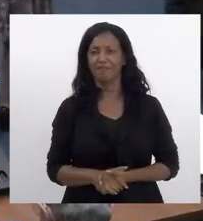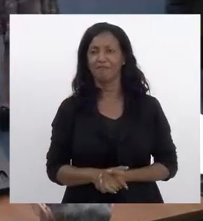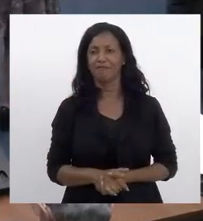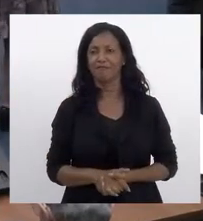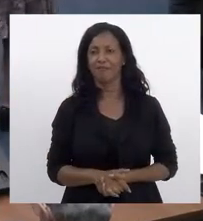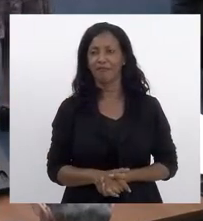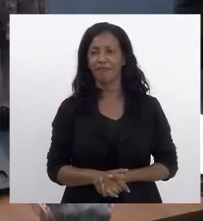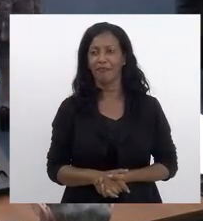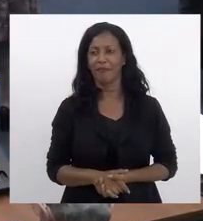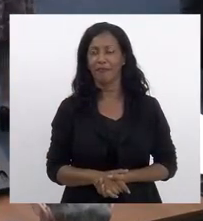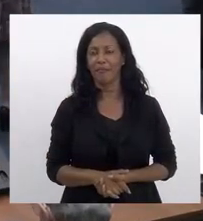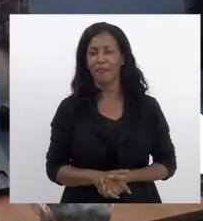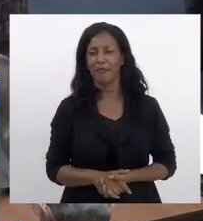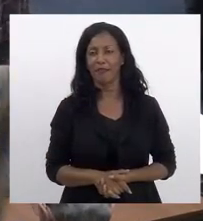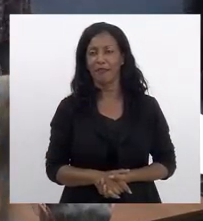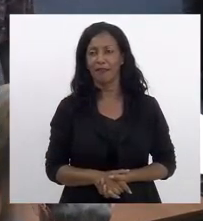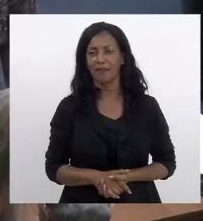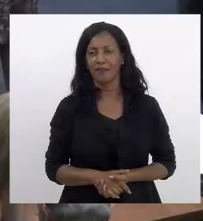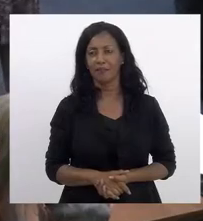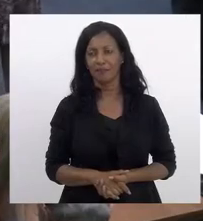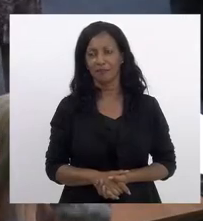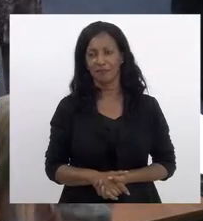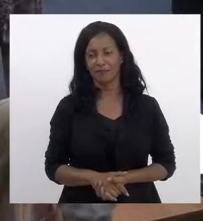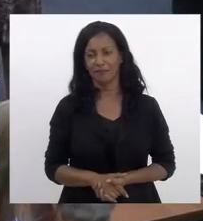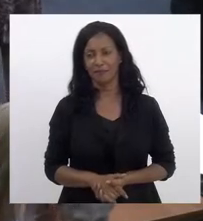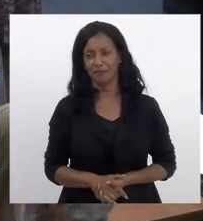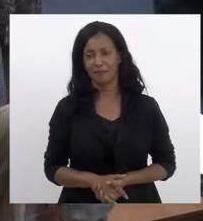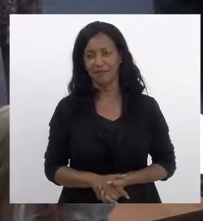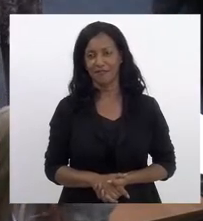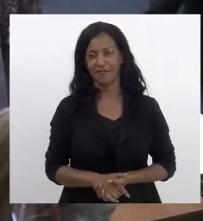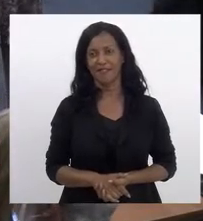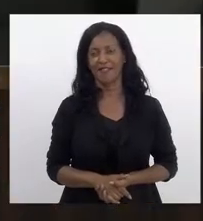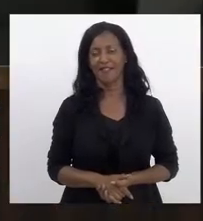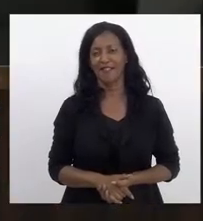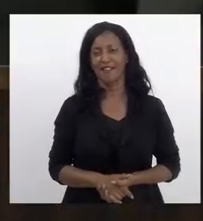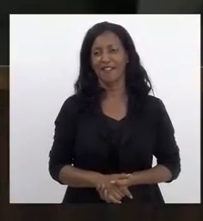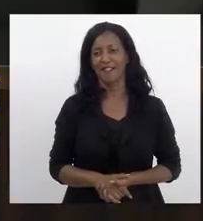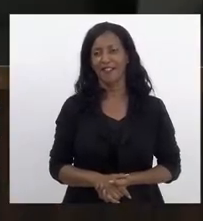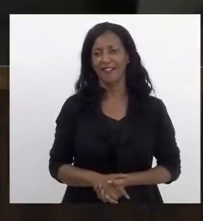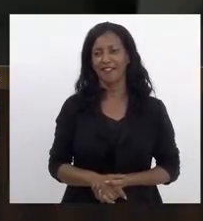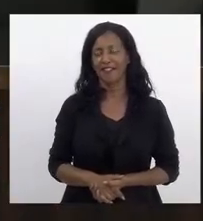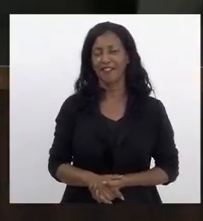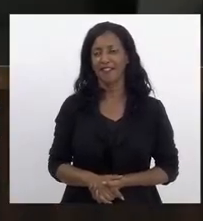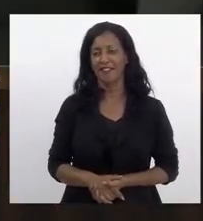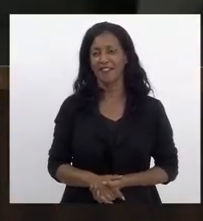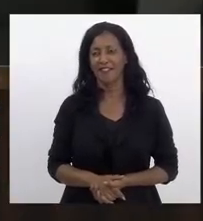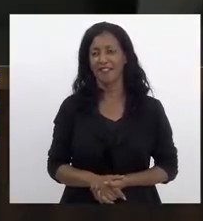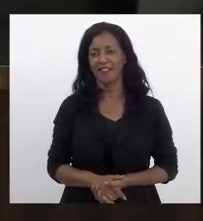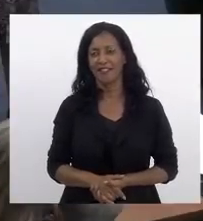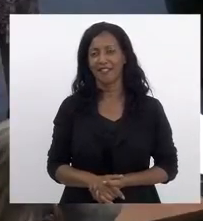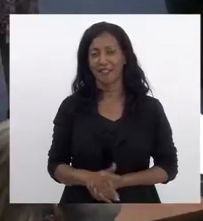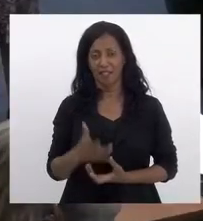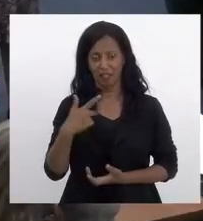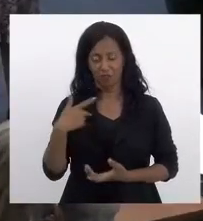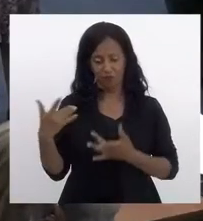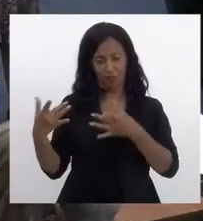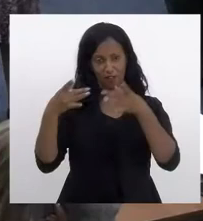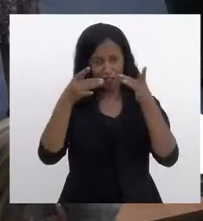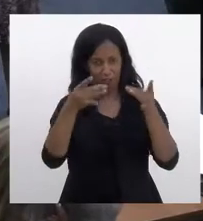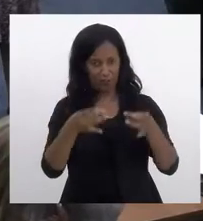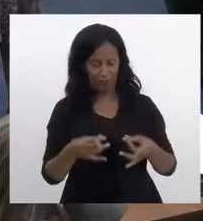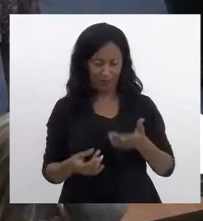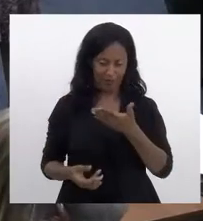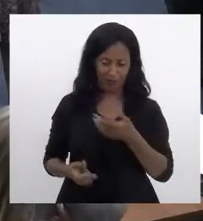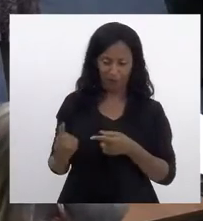Voto diferenciado, senhor presidente. Voto favorável com convicção, deputado Luiz Paulo. Deixa eu aqui explicar ao deputado